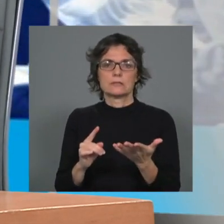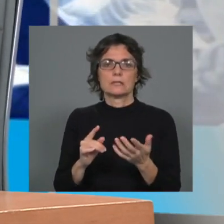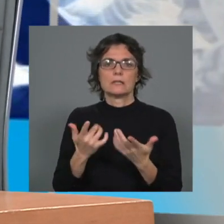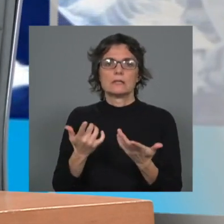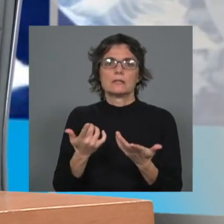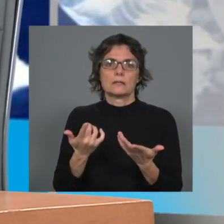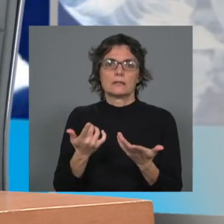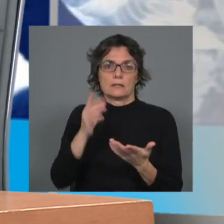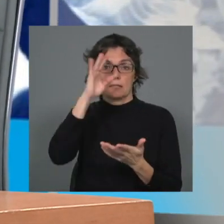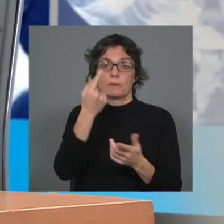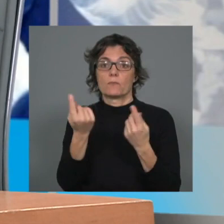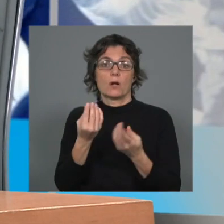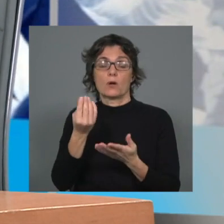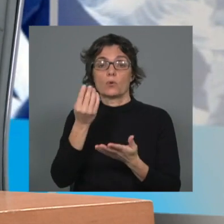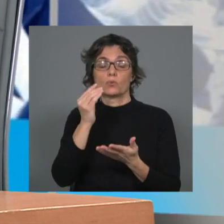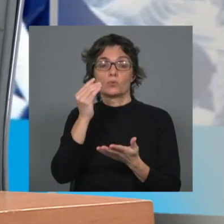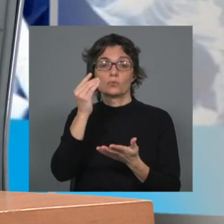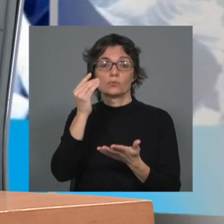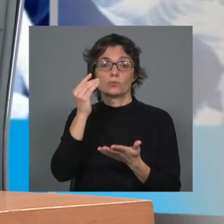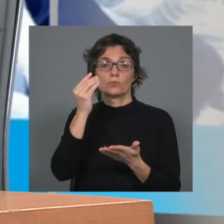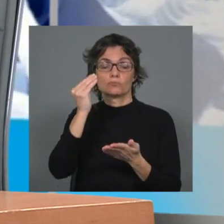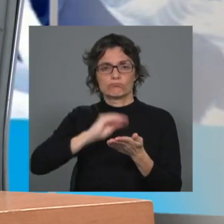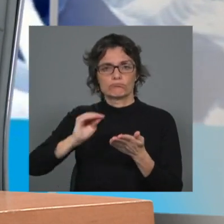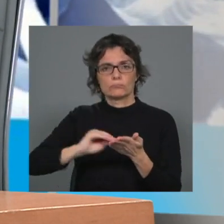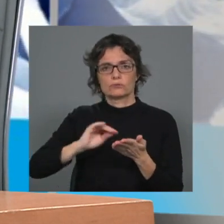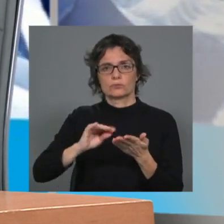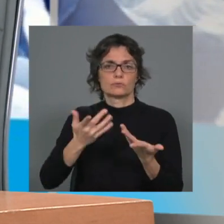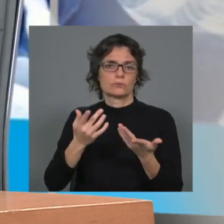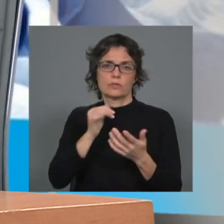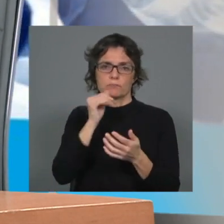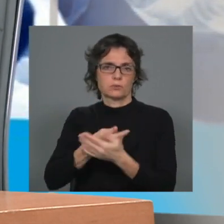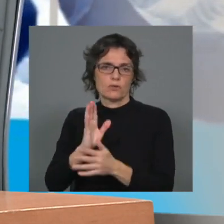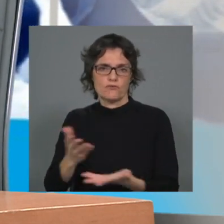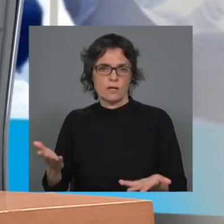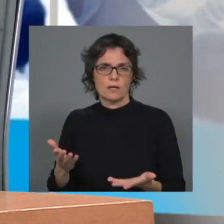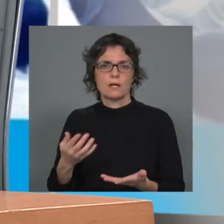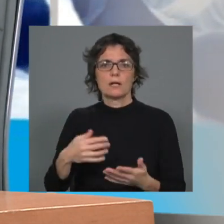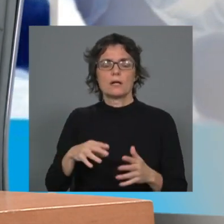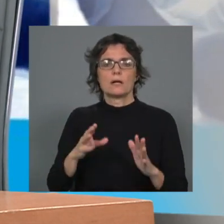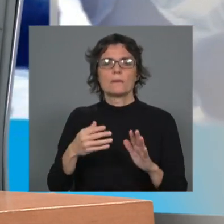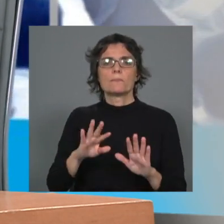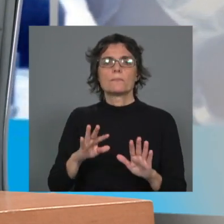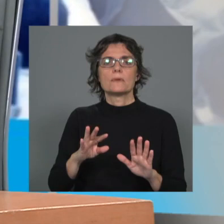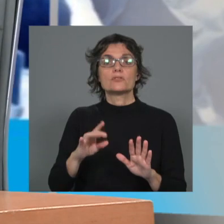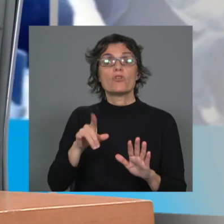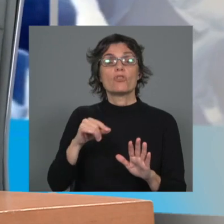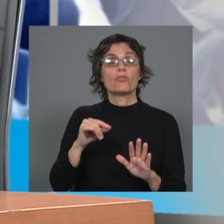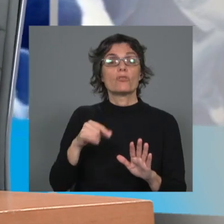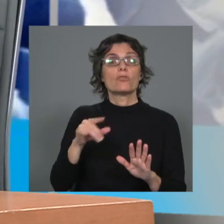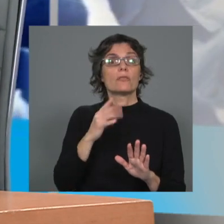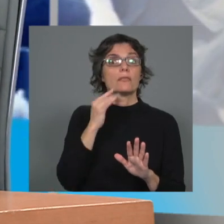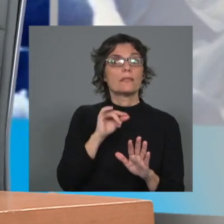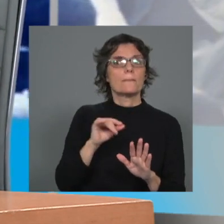neste mundo, não é? Embora sejam todos autores contemporâneos, mas nós tentámos sempre que possível convidar também